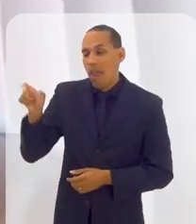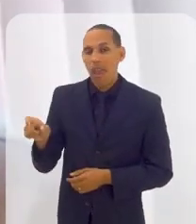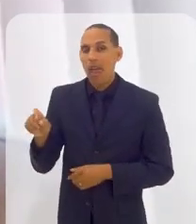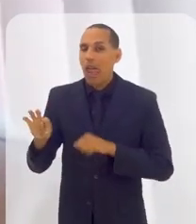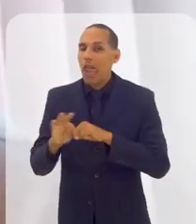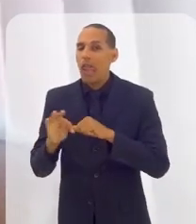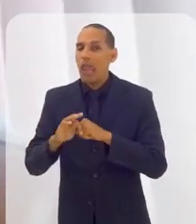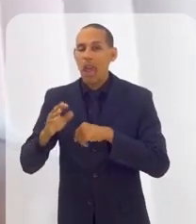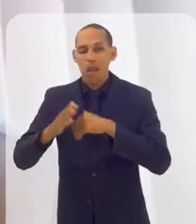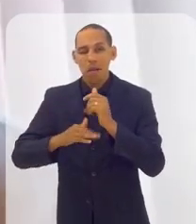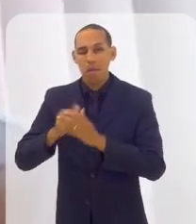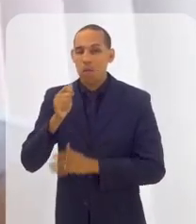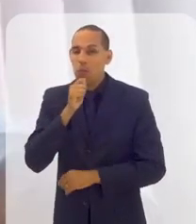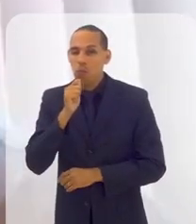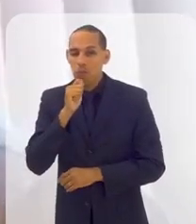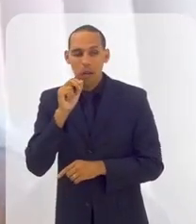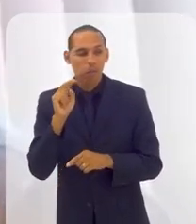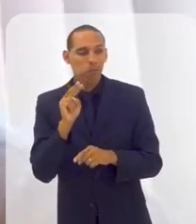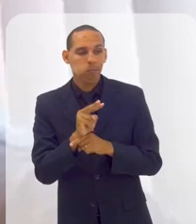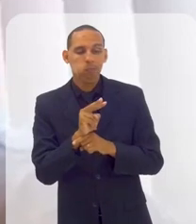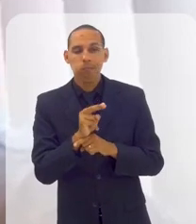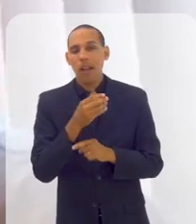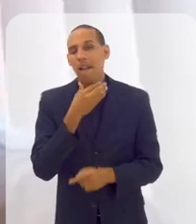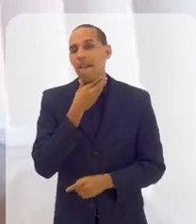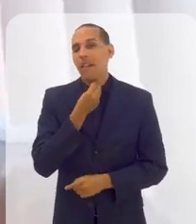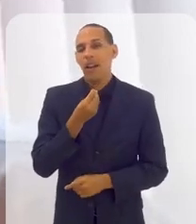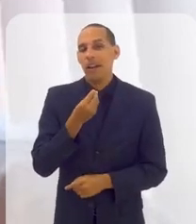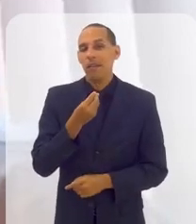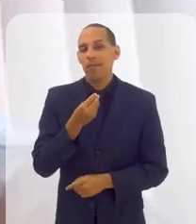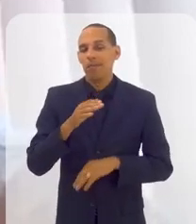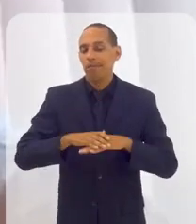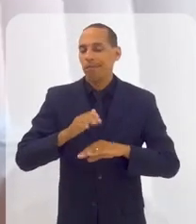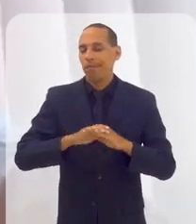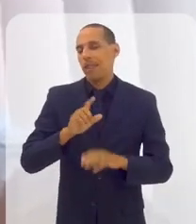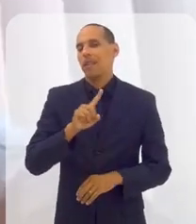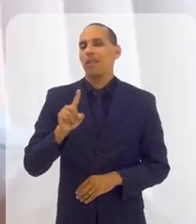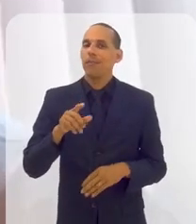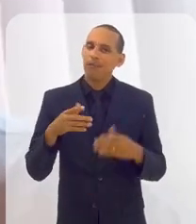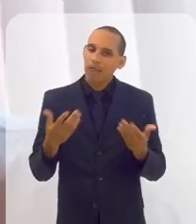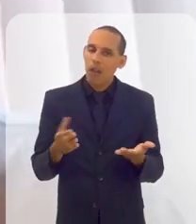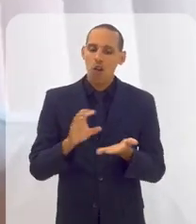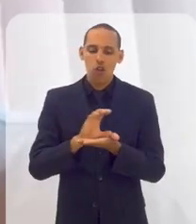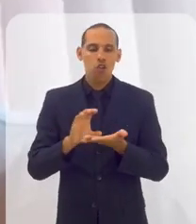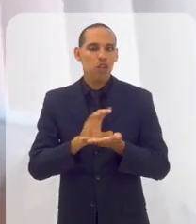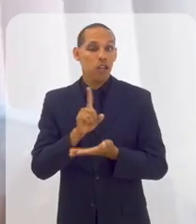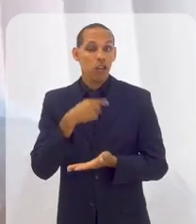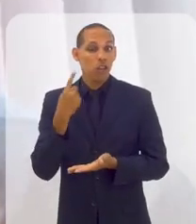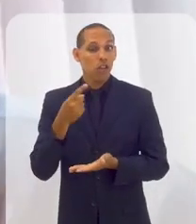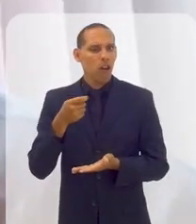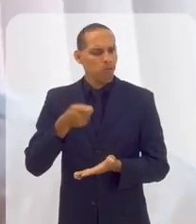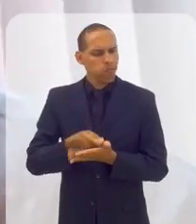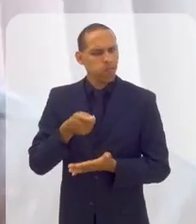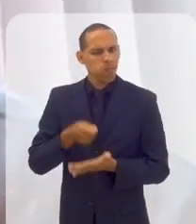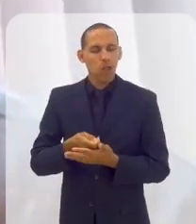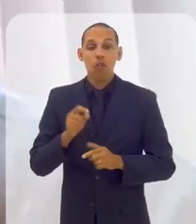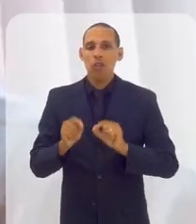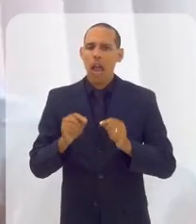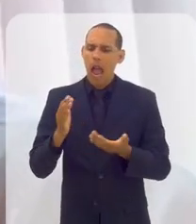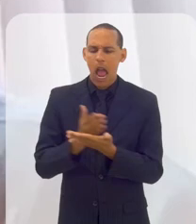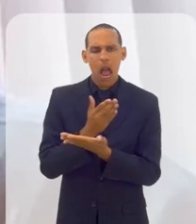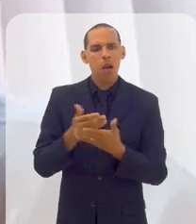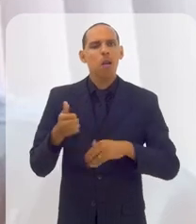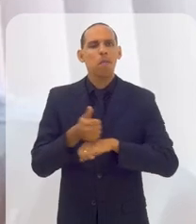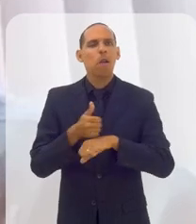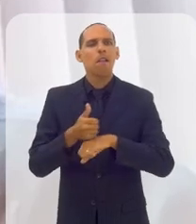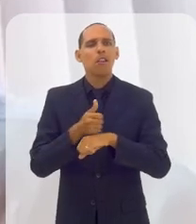fez a vistoria e não fez. Então, uma atividade que a gente está exigindo do Conselho, mesmo que às vezes contraria